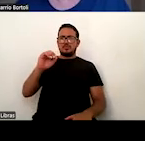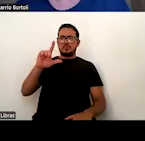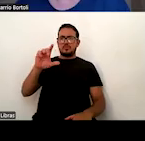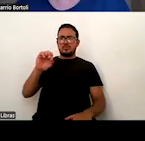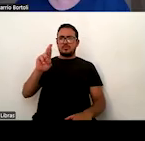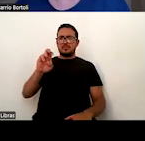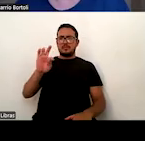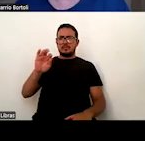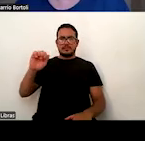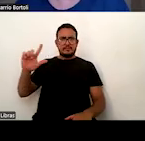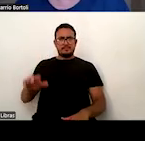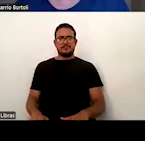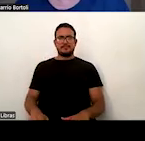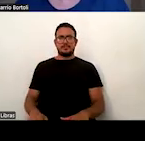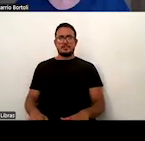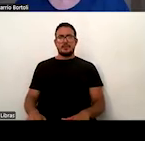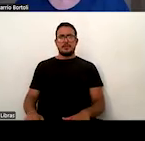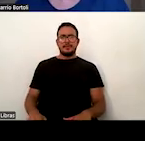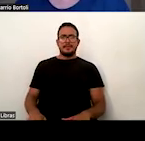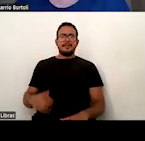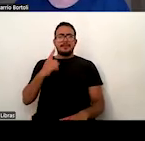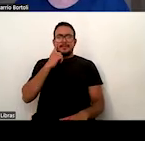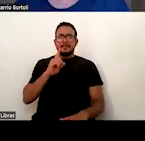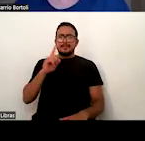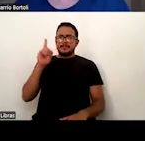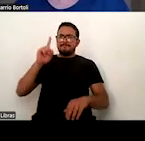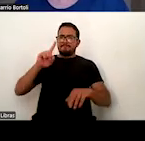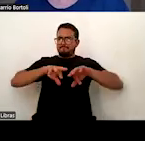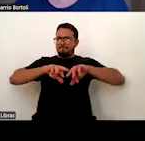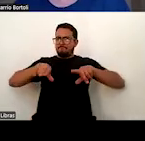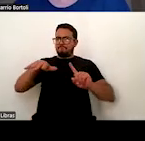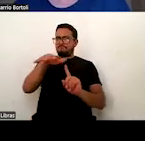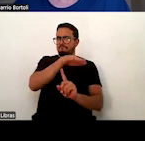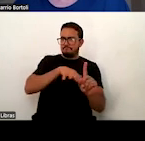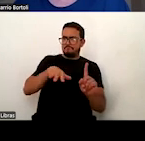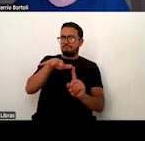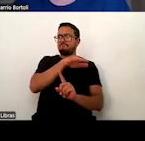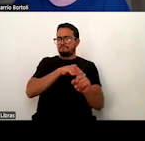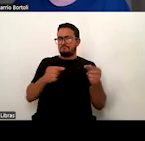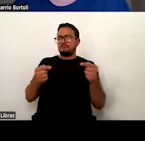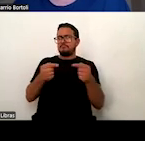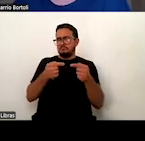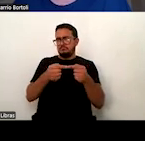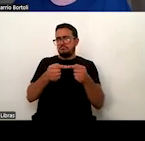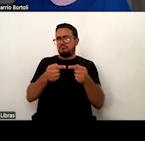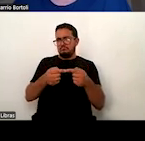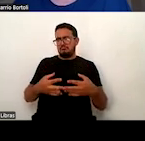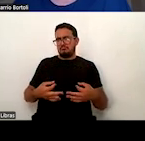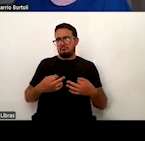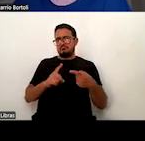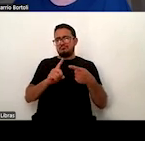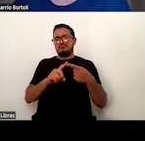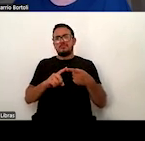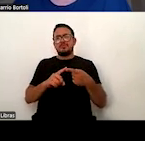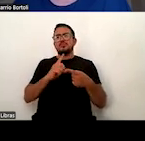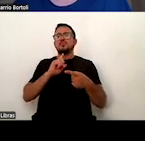assim ambientais que podem estar relacionados ao câncer. Então, a poluição, drogas, é, é,